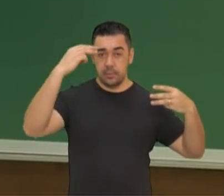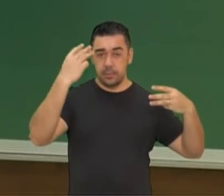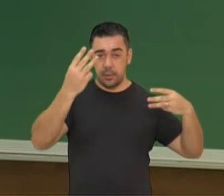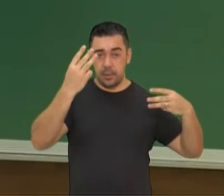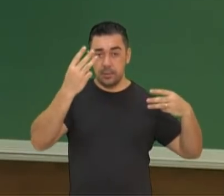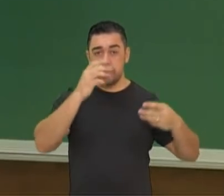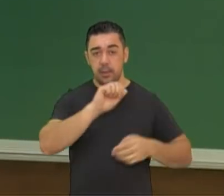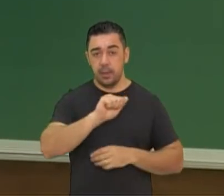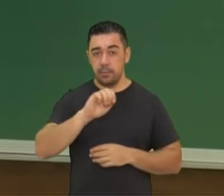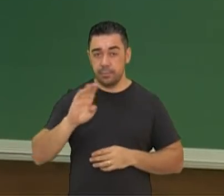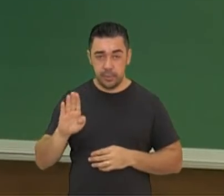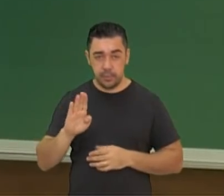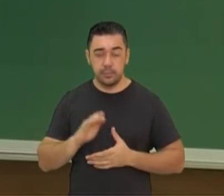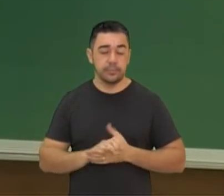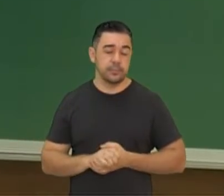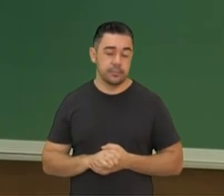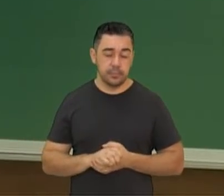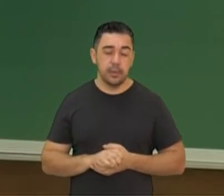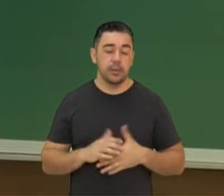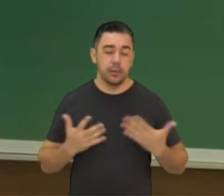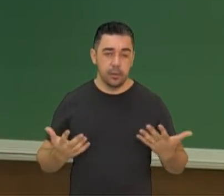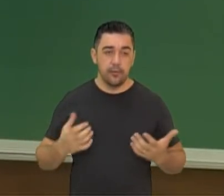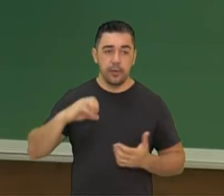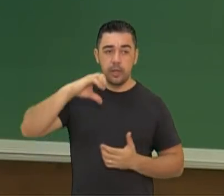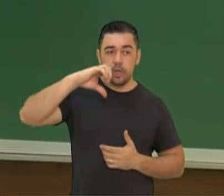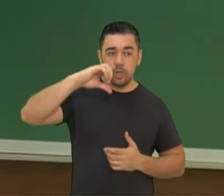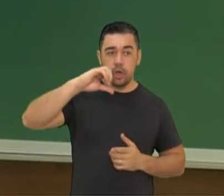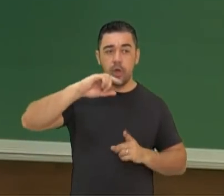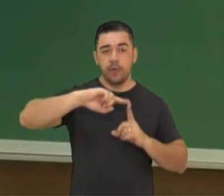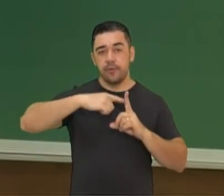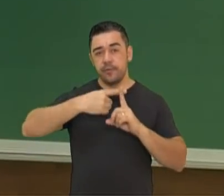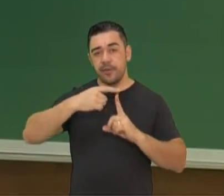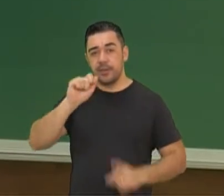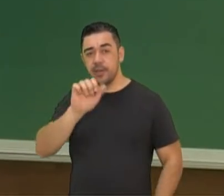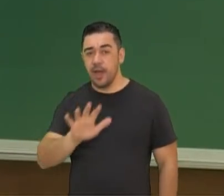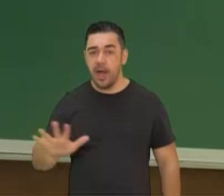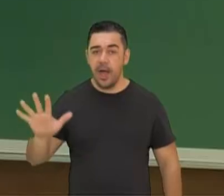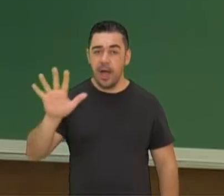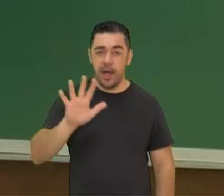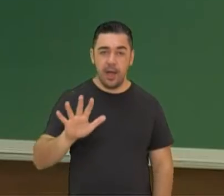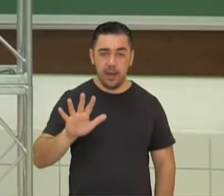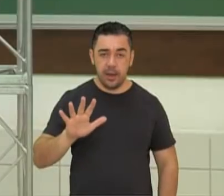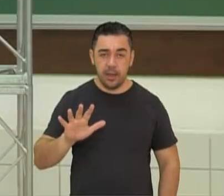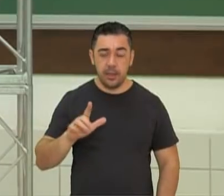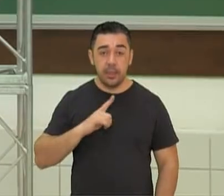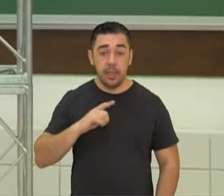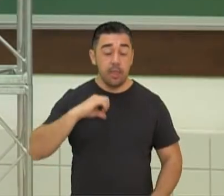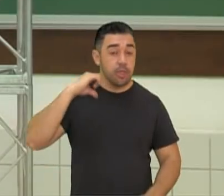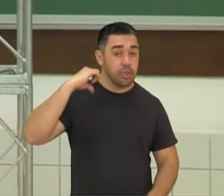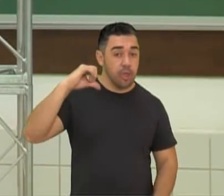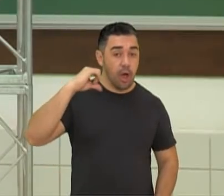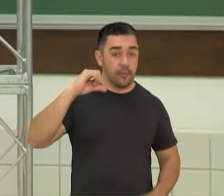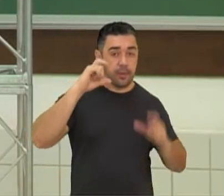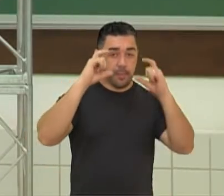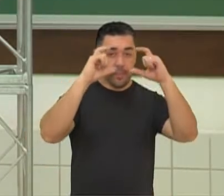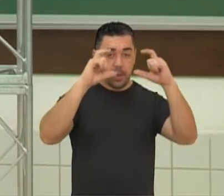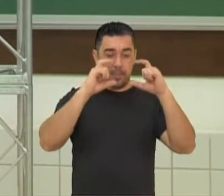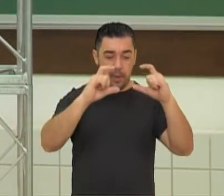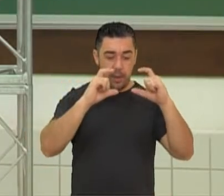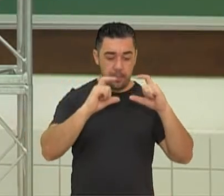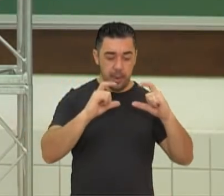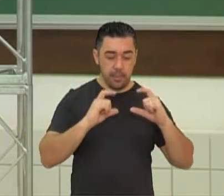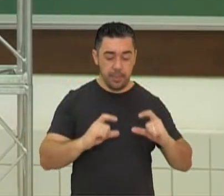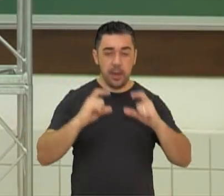B. 3A vezes 3B vai dar o quê? 9AB. Se você fizer o desenho,